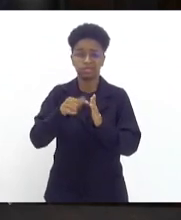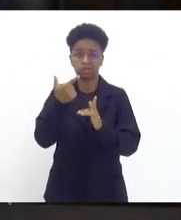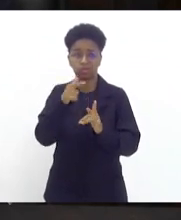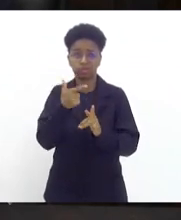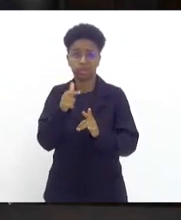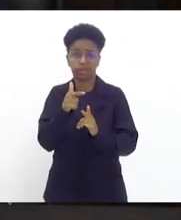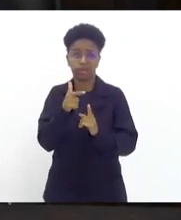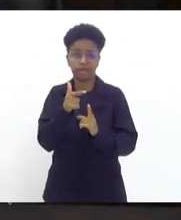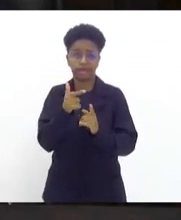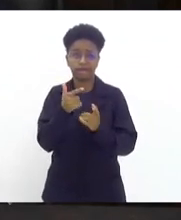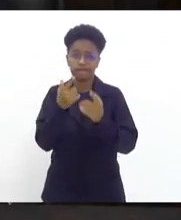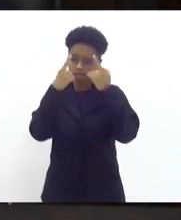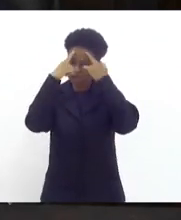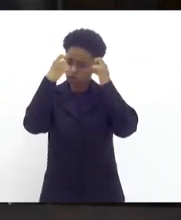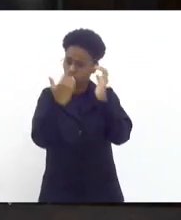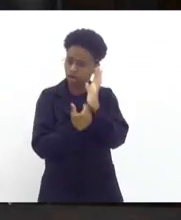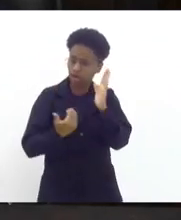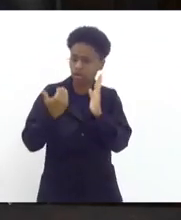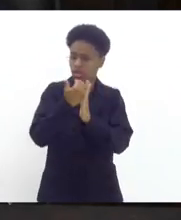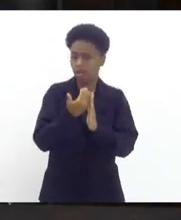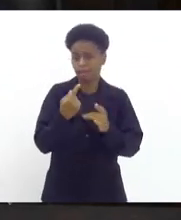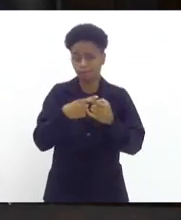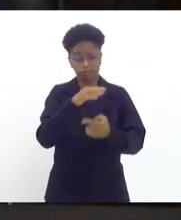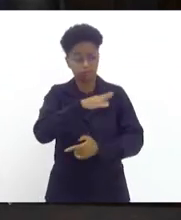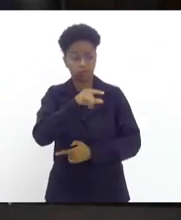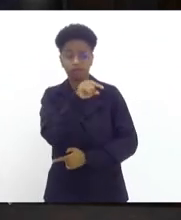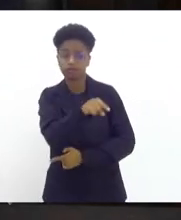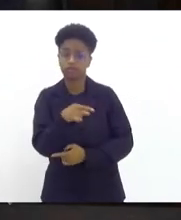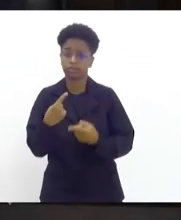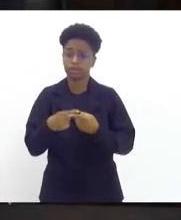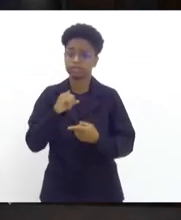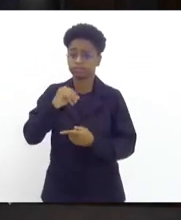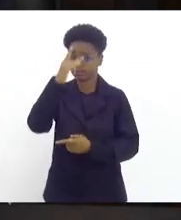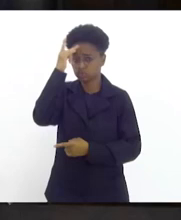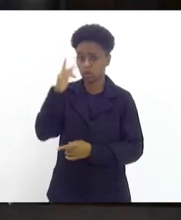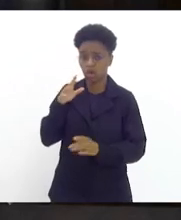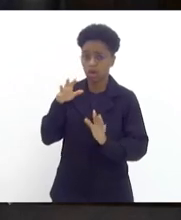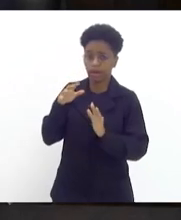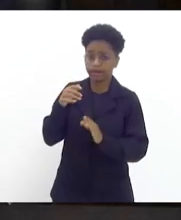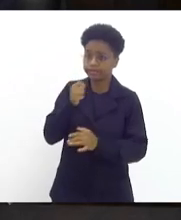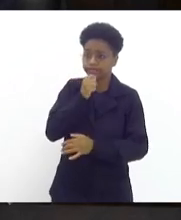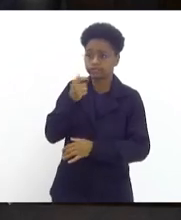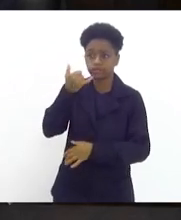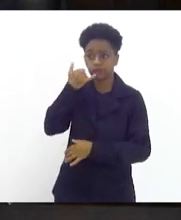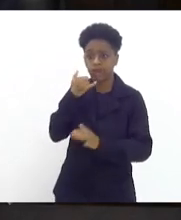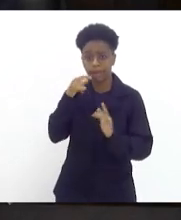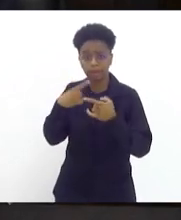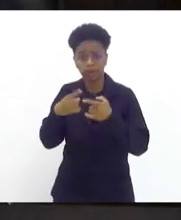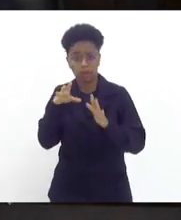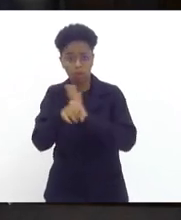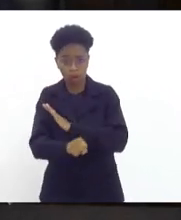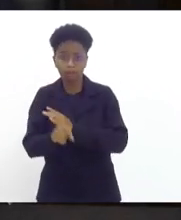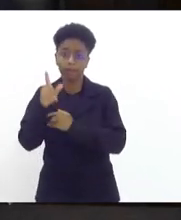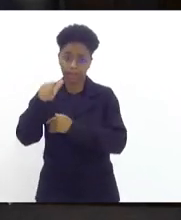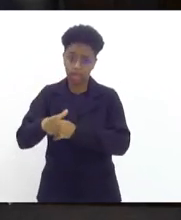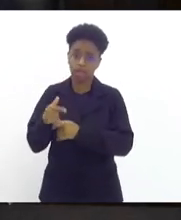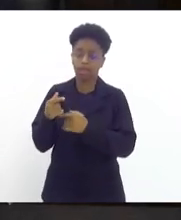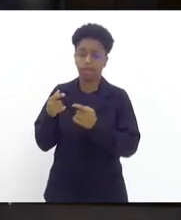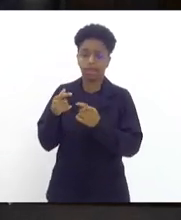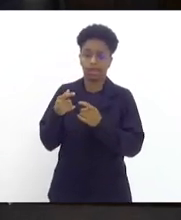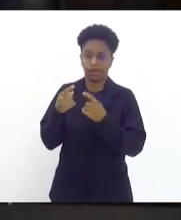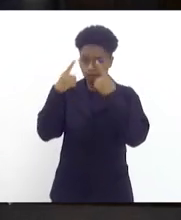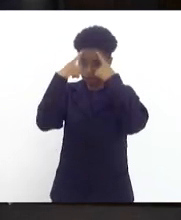né porque quando é com a pessoa que perdeu o celular que foi impedida de sair de casa de ir e vir ele de altíssimo potencial ofensivo